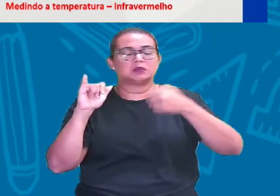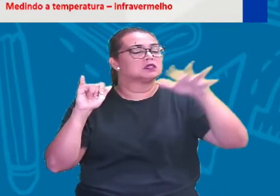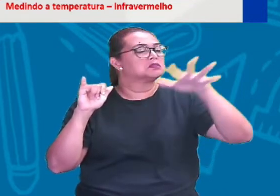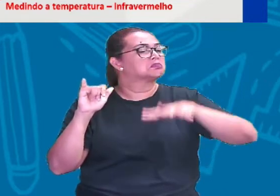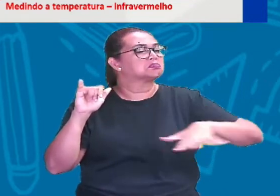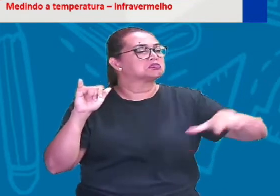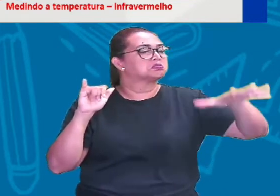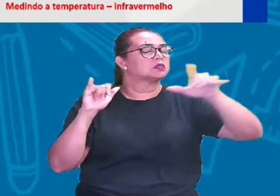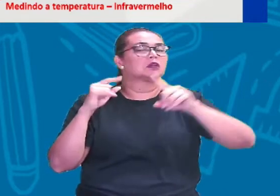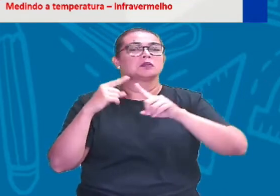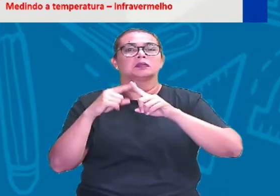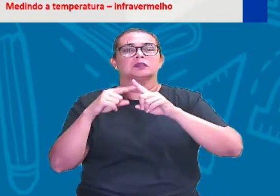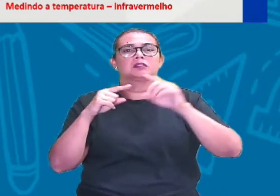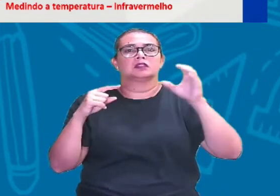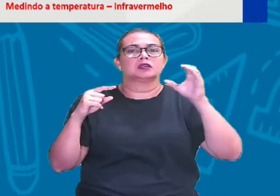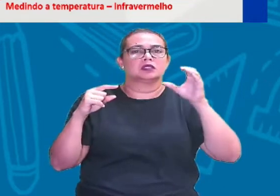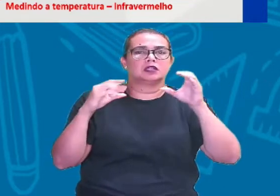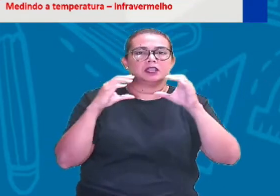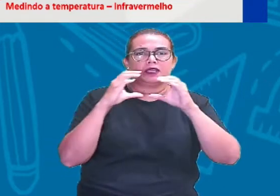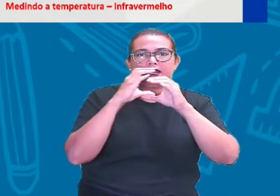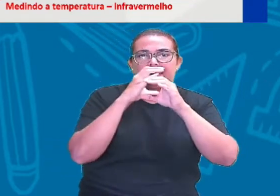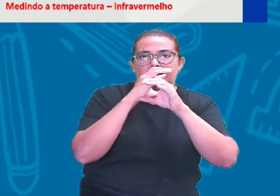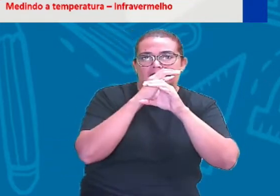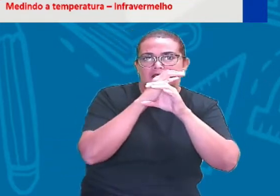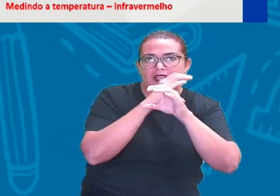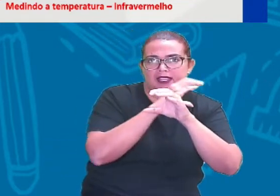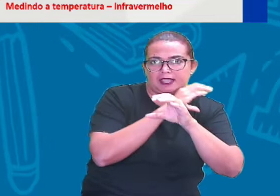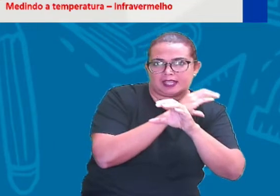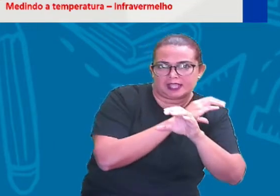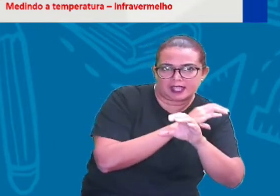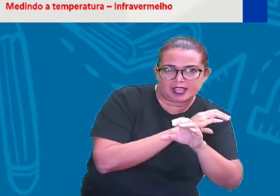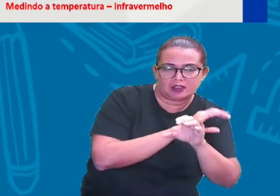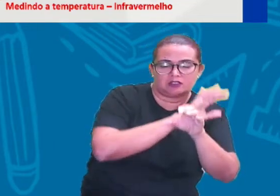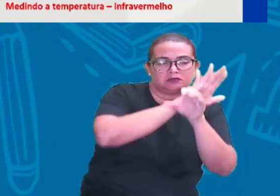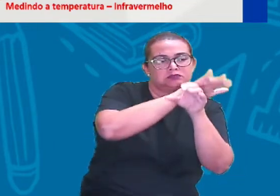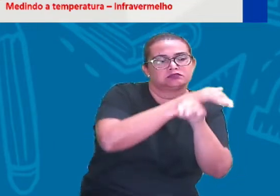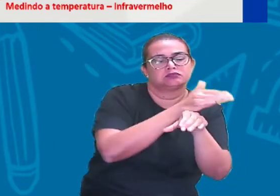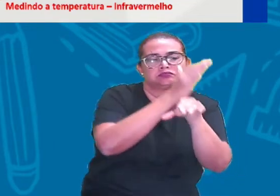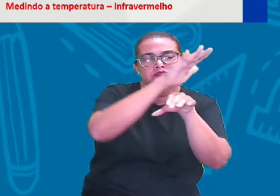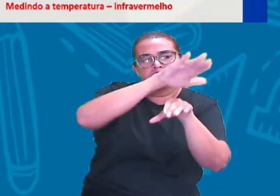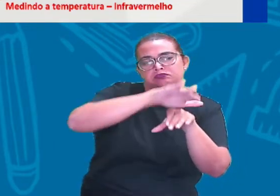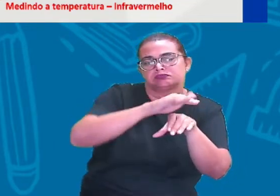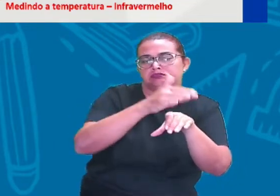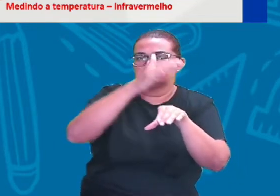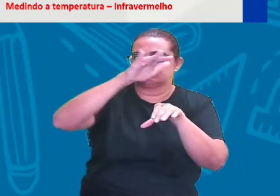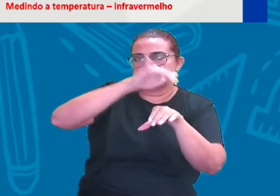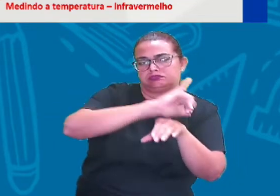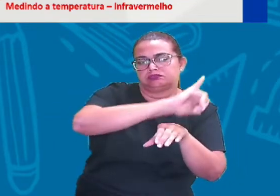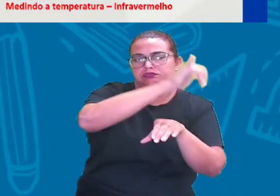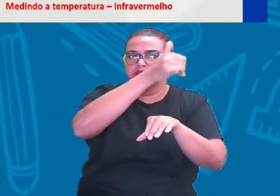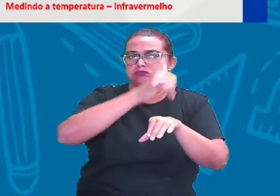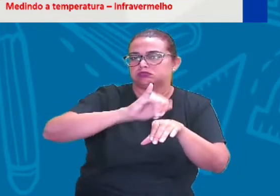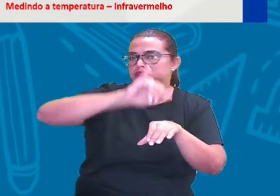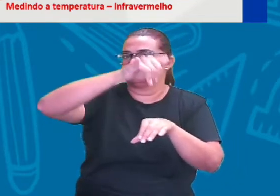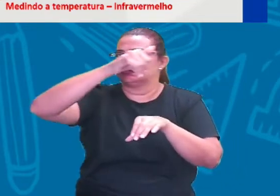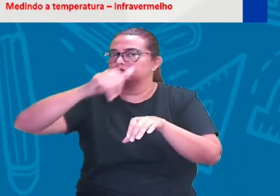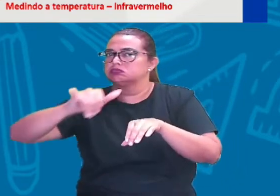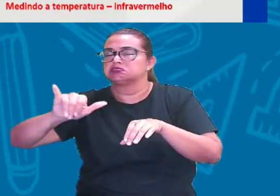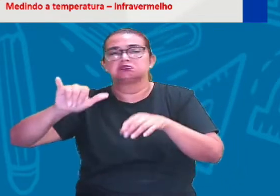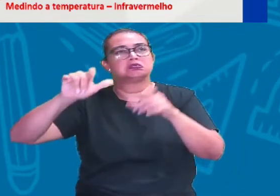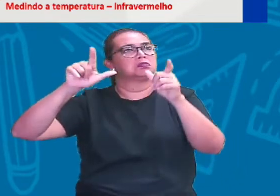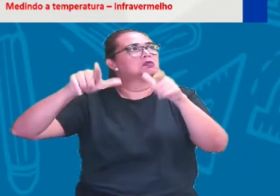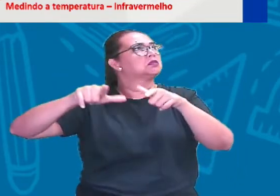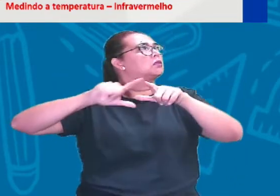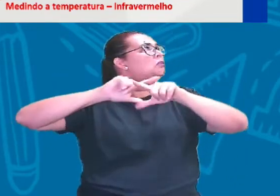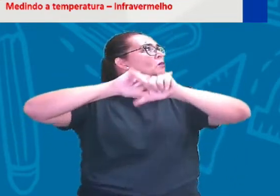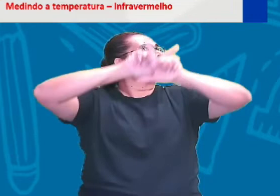Pois o calor se propaga através de ondas eletromagnéticas, isto é, a irradiação também ocorre no vácuo. Professor, o que é